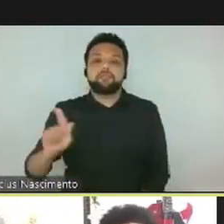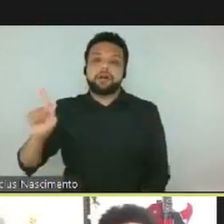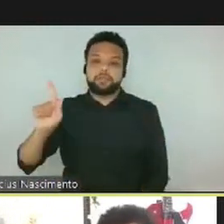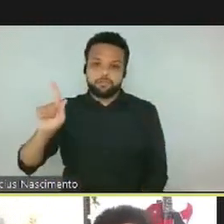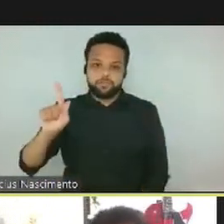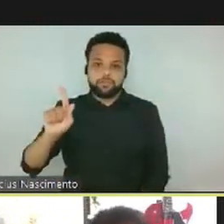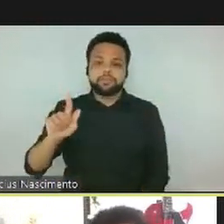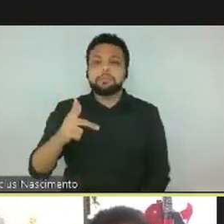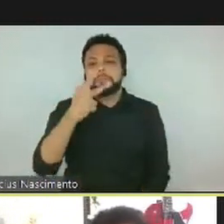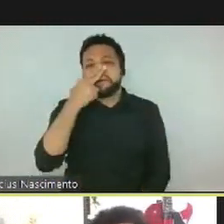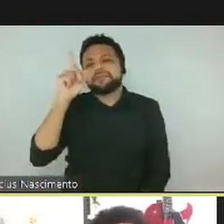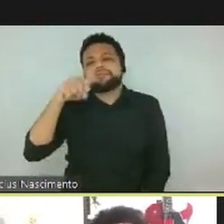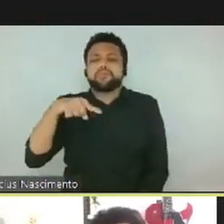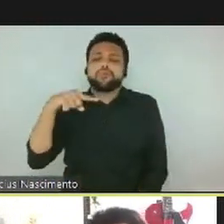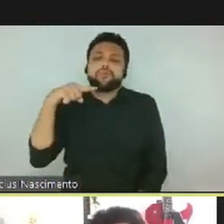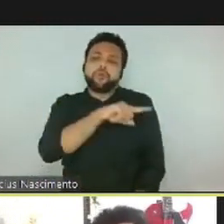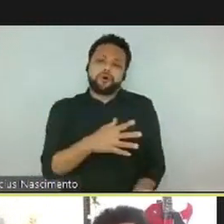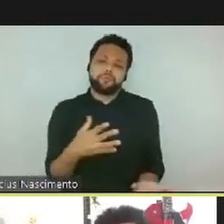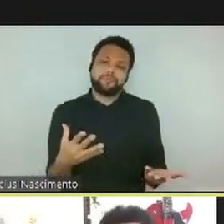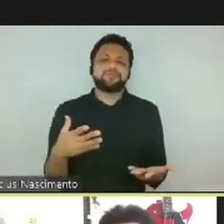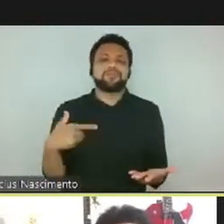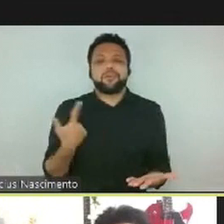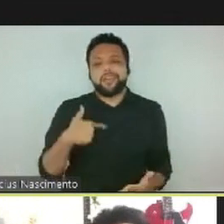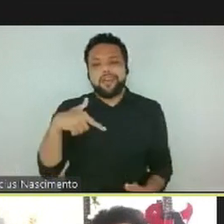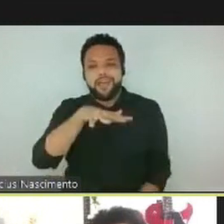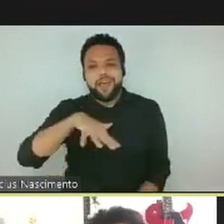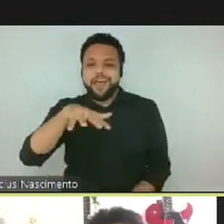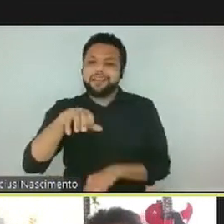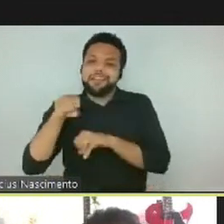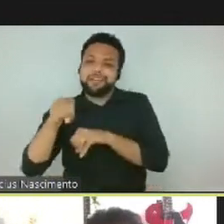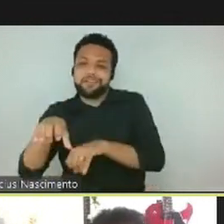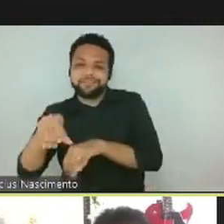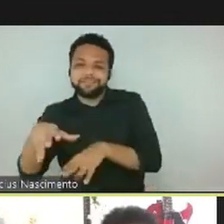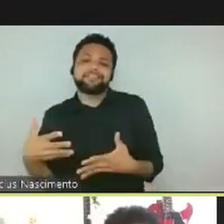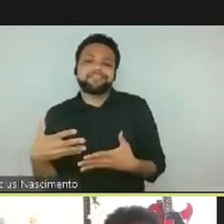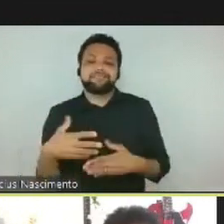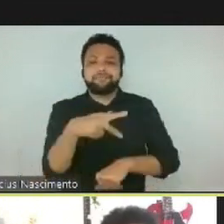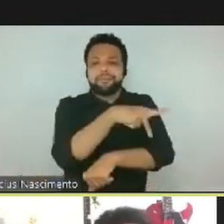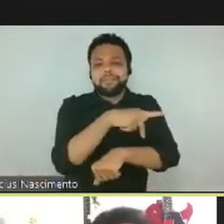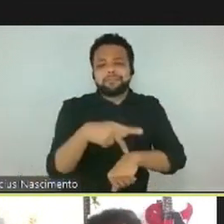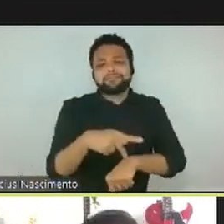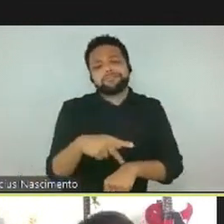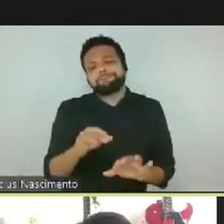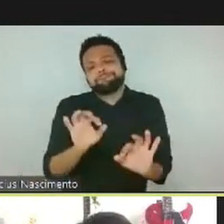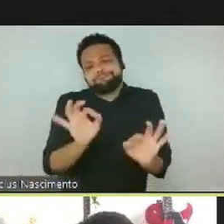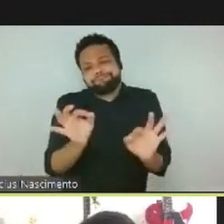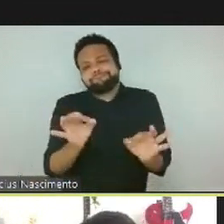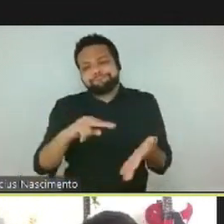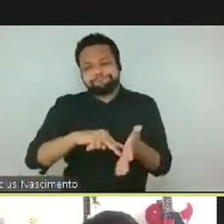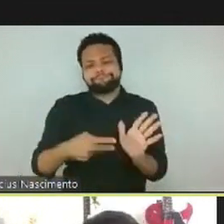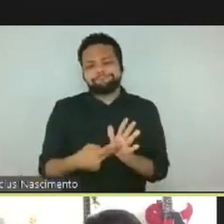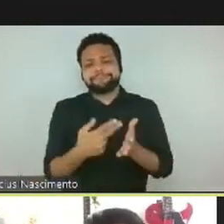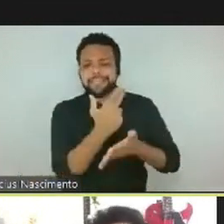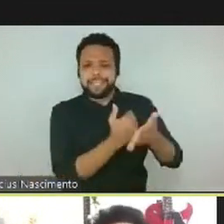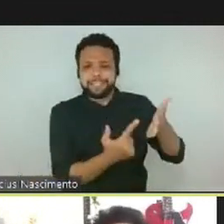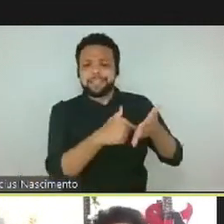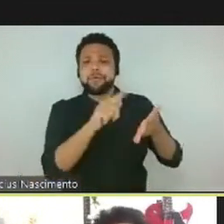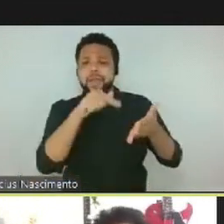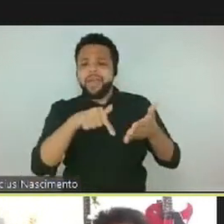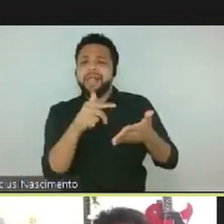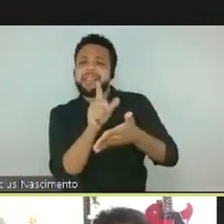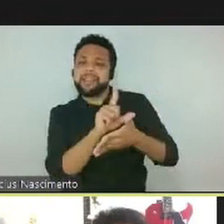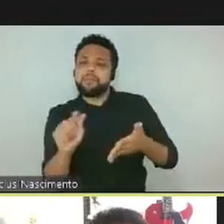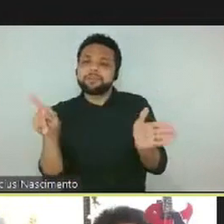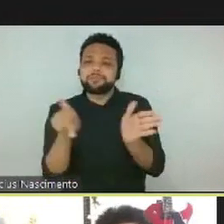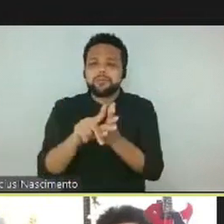meio óbvio, a gente falando aqui em educação, em pedagogia, é óbvio que o desenho é uma linguagem da arte. Mas, como o